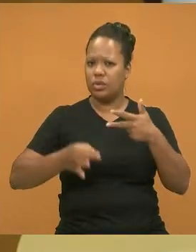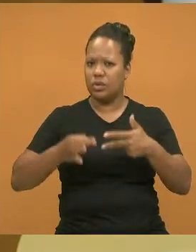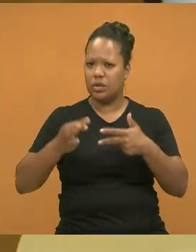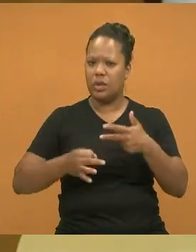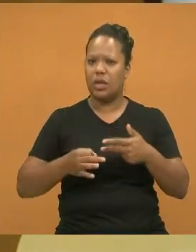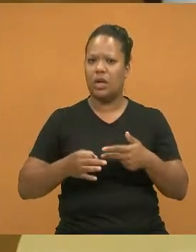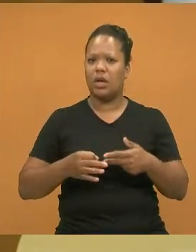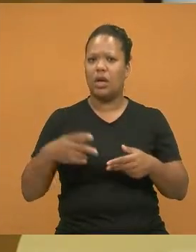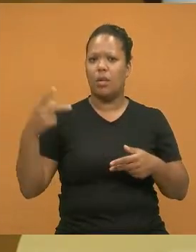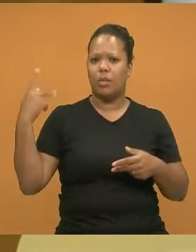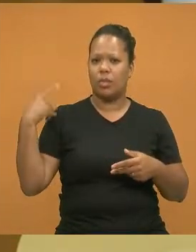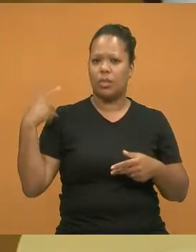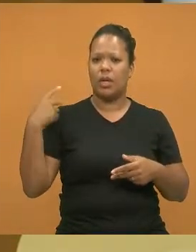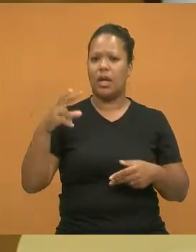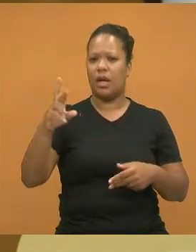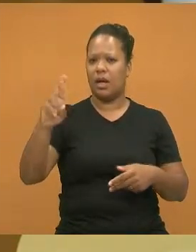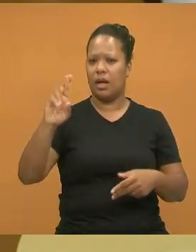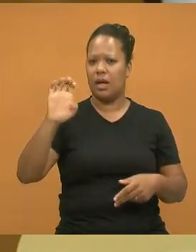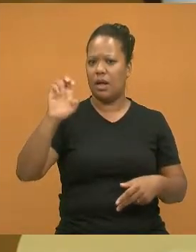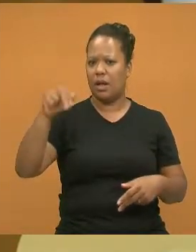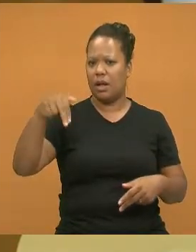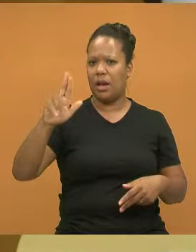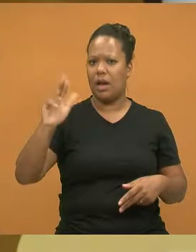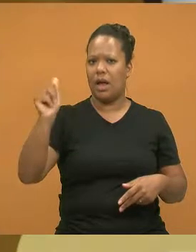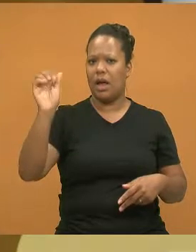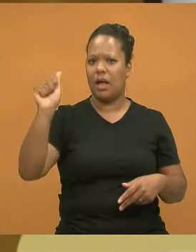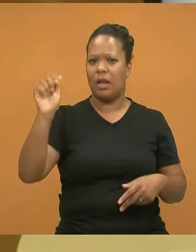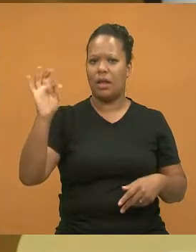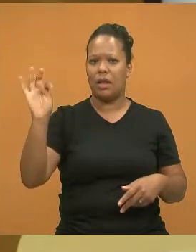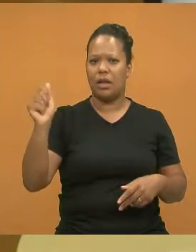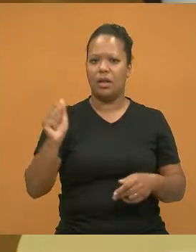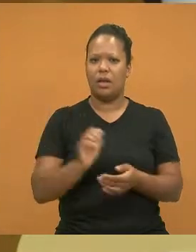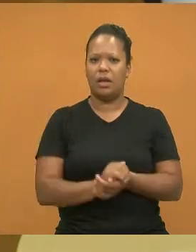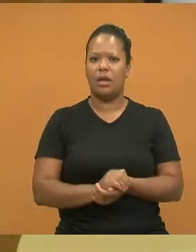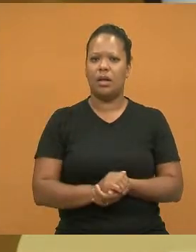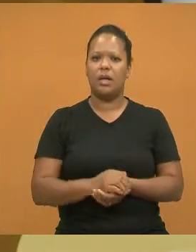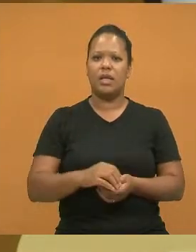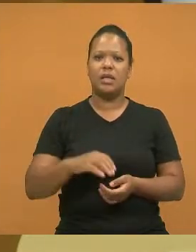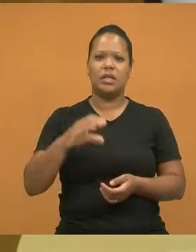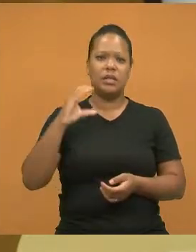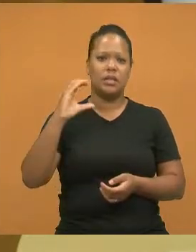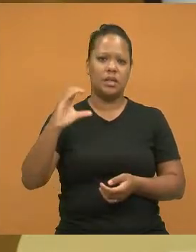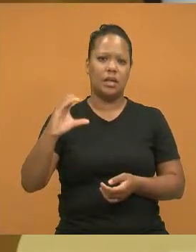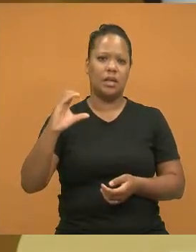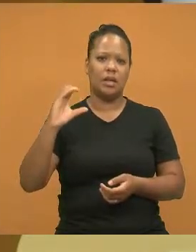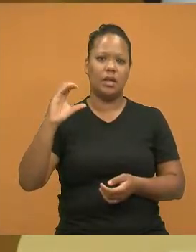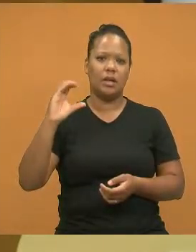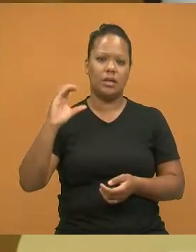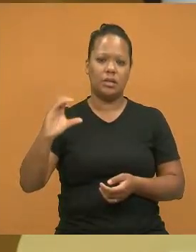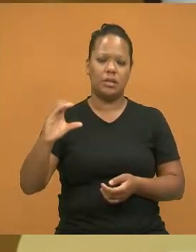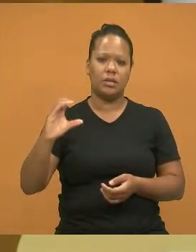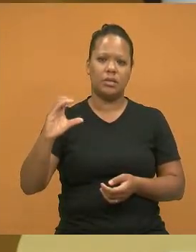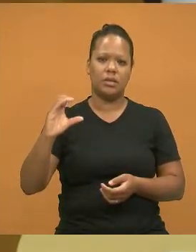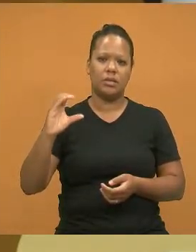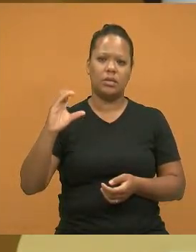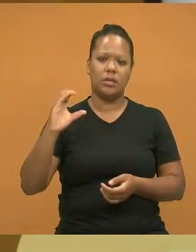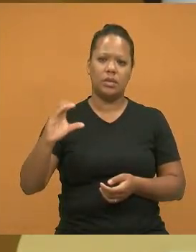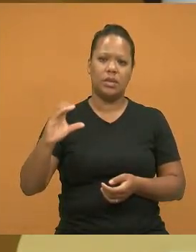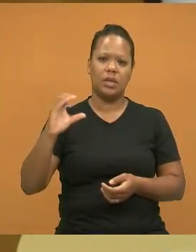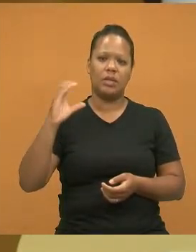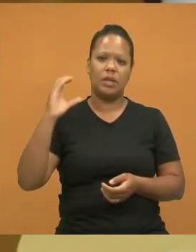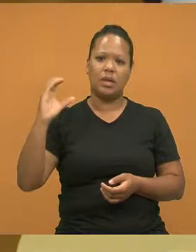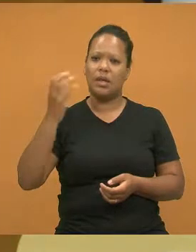doutora Renata Revite, nós temos o CMDCA, Conselho Municipal de Defesa da Criança e Adolescente, Conselho